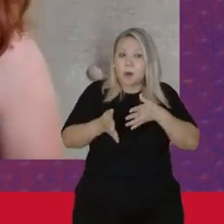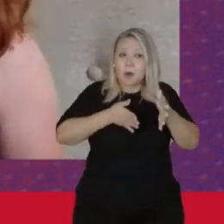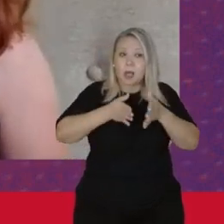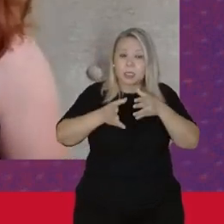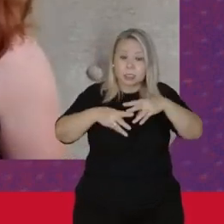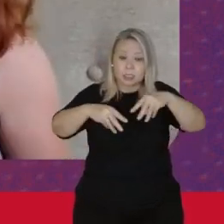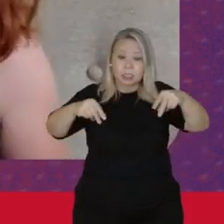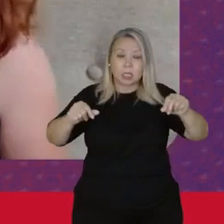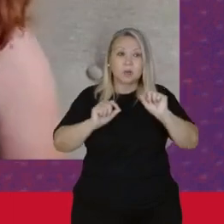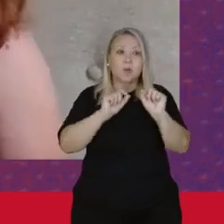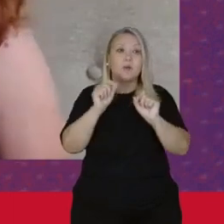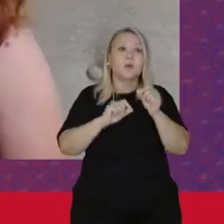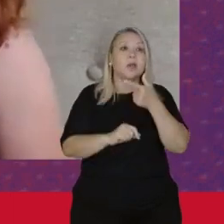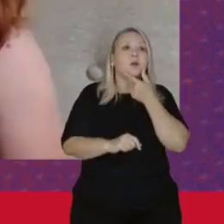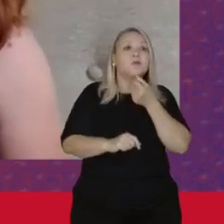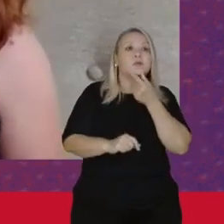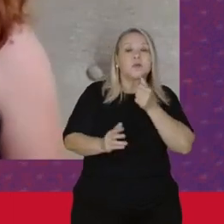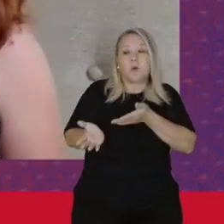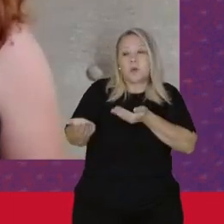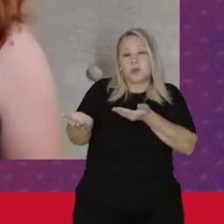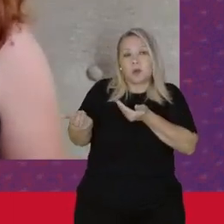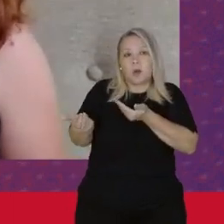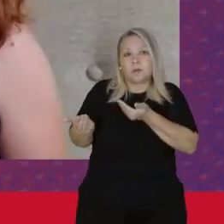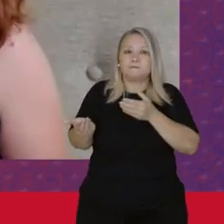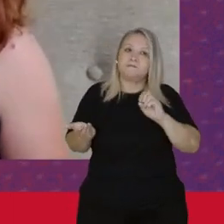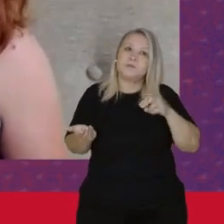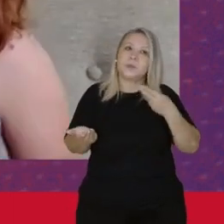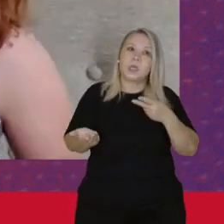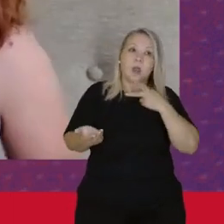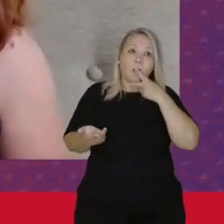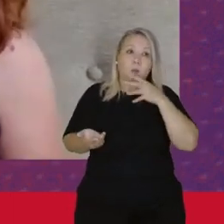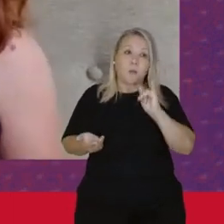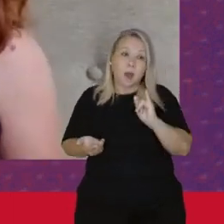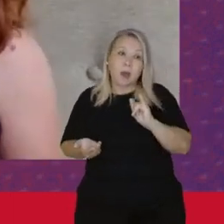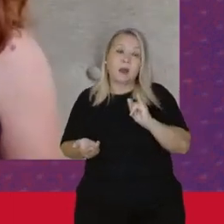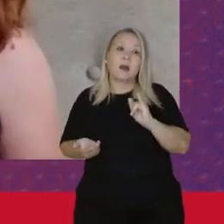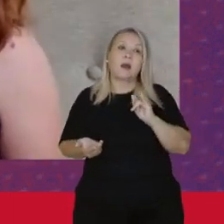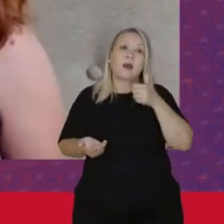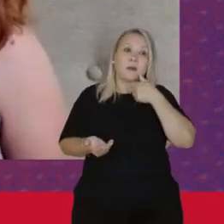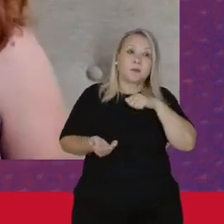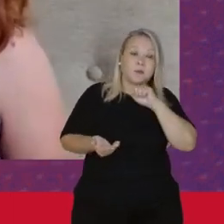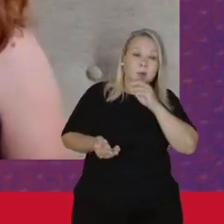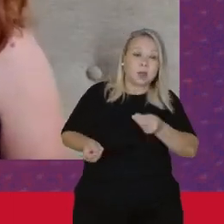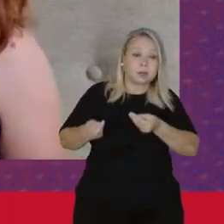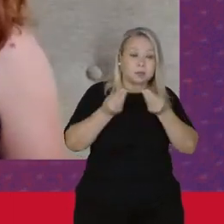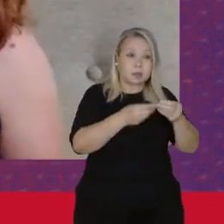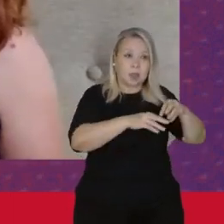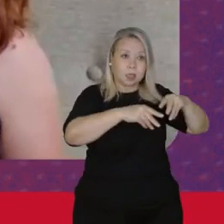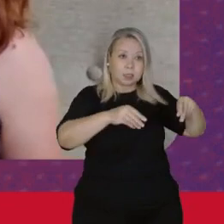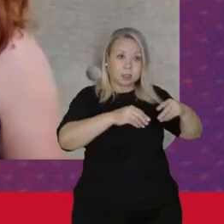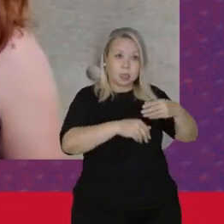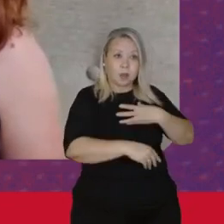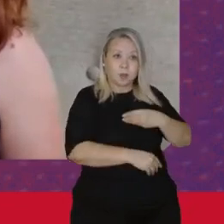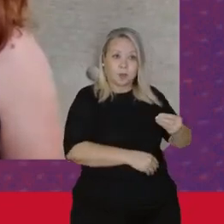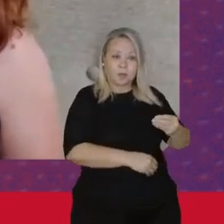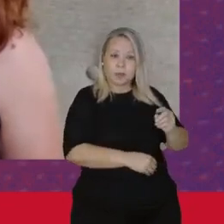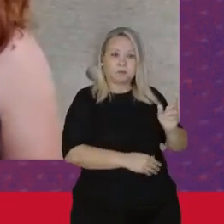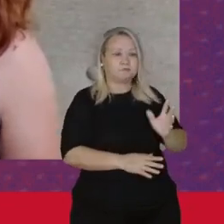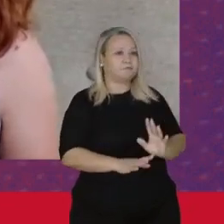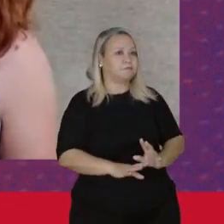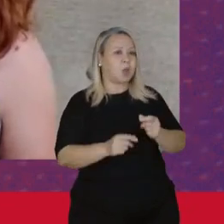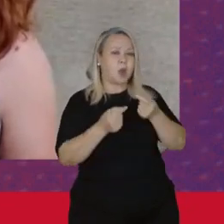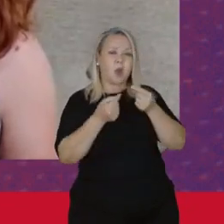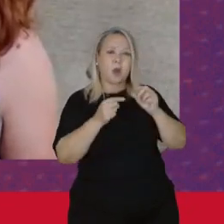terra do que os homens jovens, né? Ou seja, os pais, quando vão passar as suas terras para os filhos, raramente escolhem as mulheres